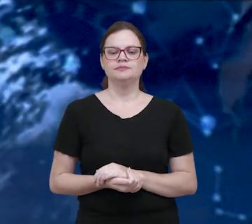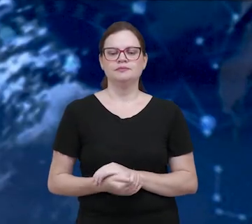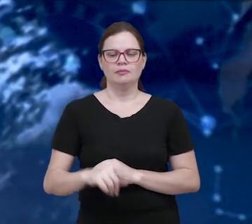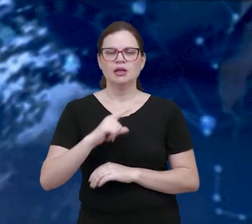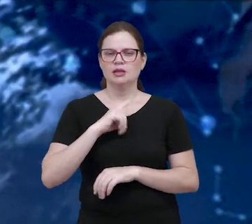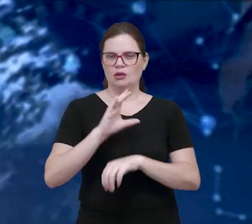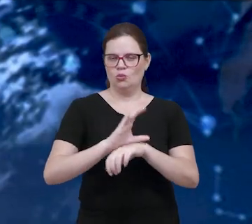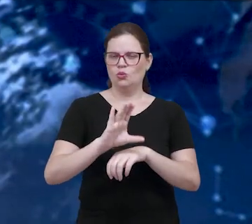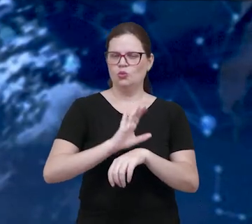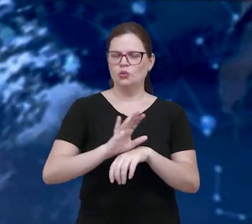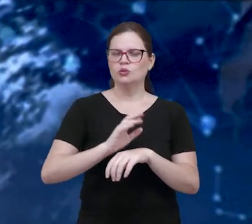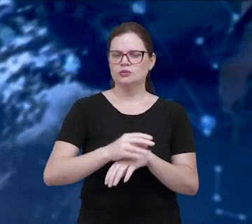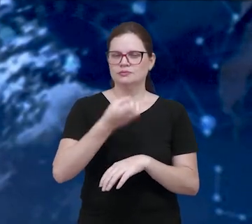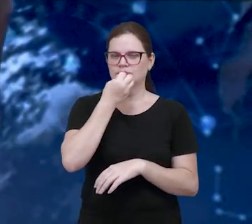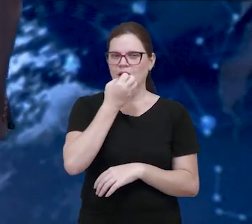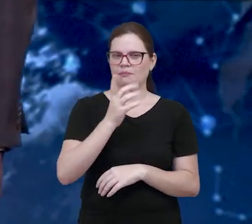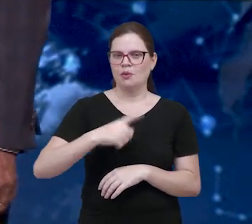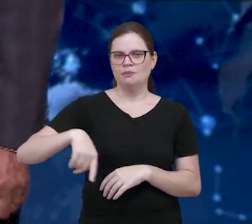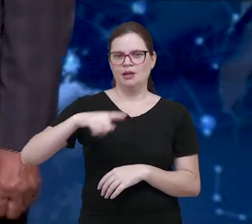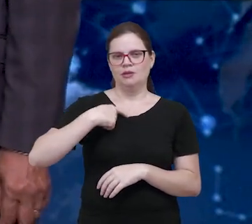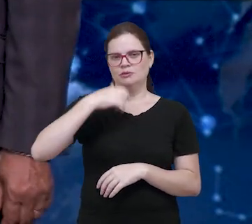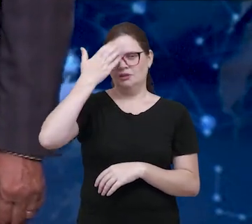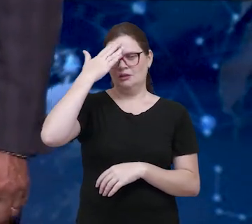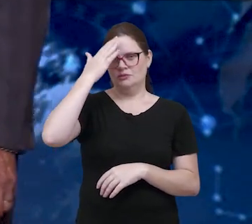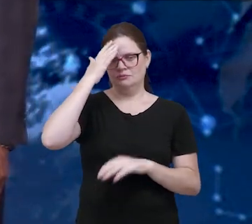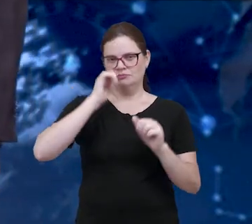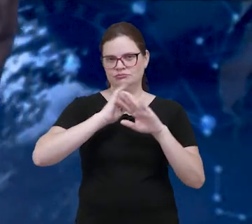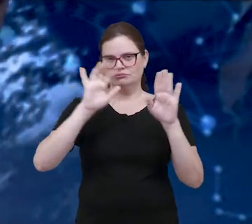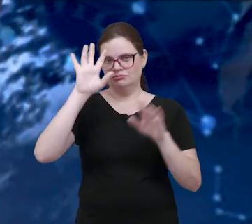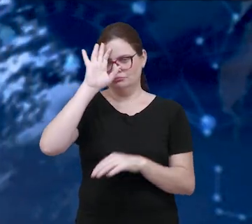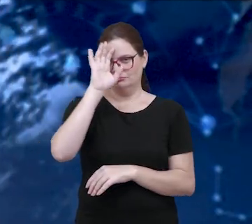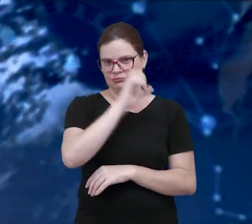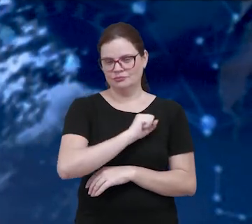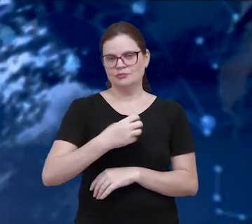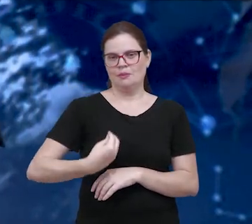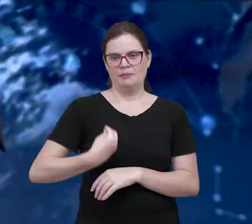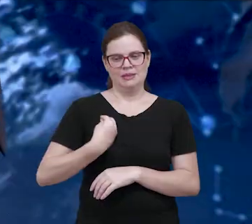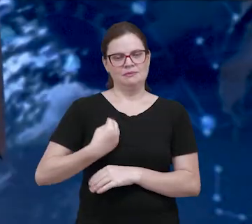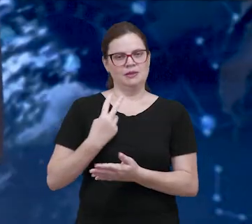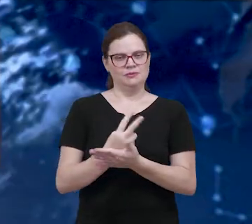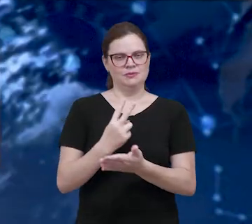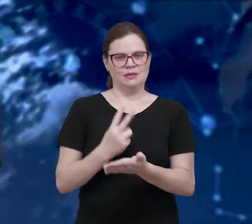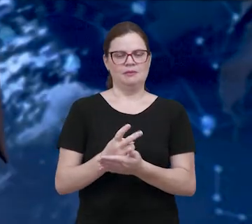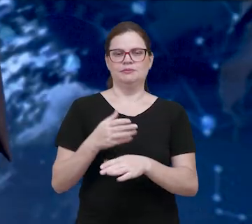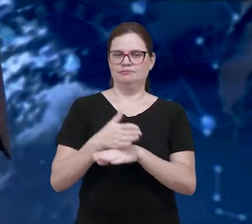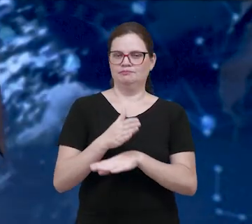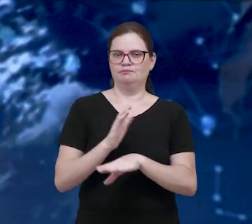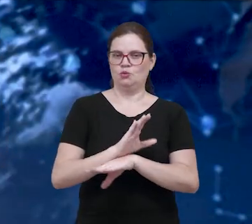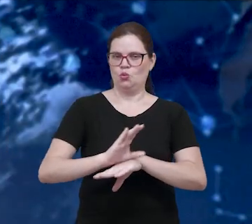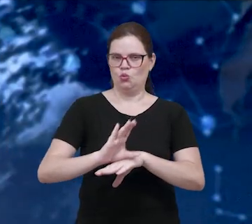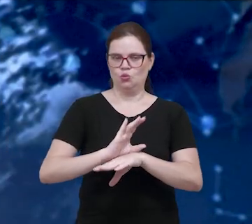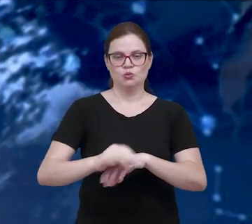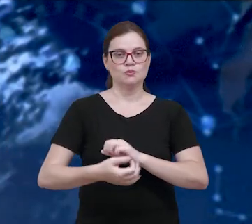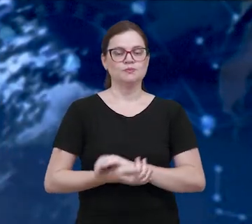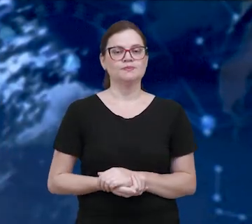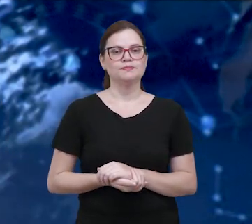sido de grande benefício para os irmãos que têm participado em cada um deles, né? Bom, aqui o nosso curso,